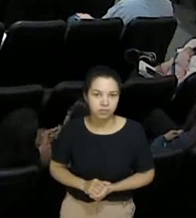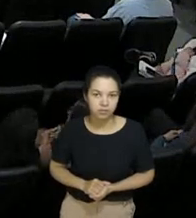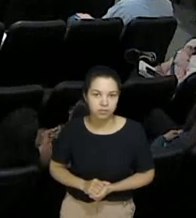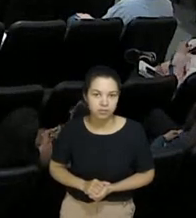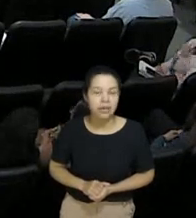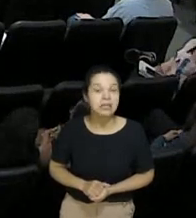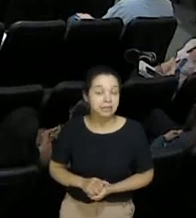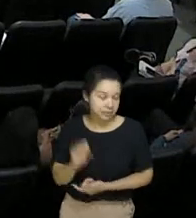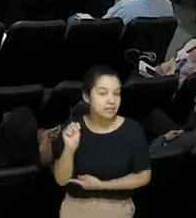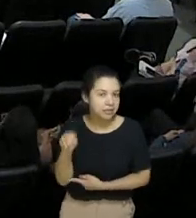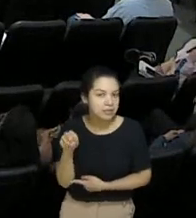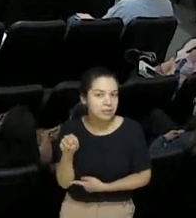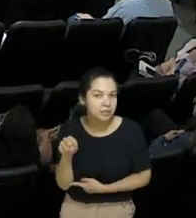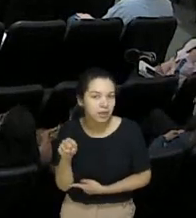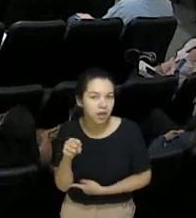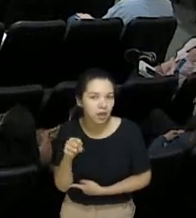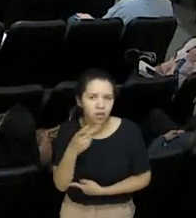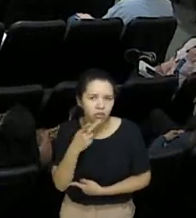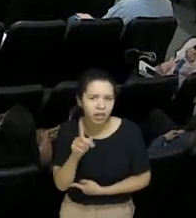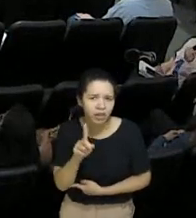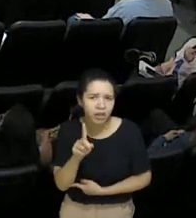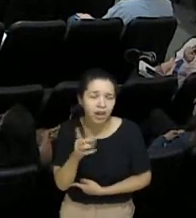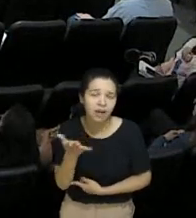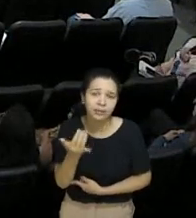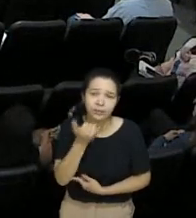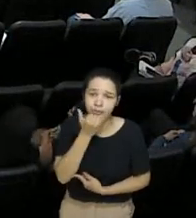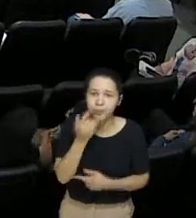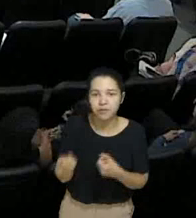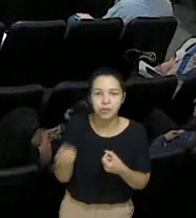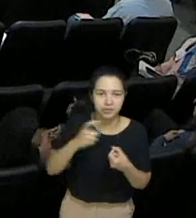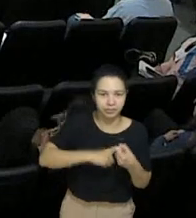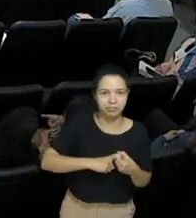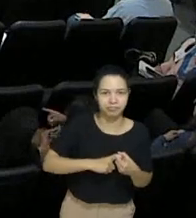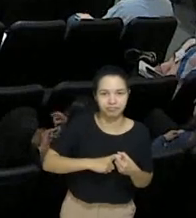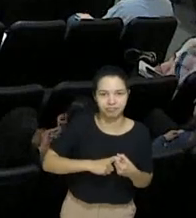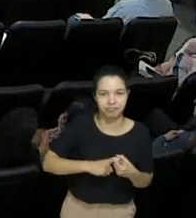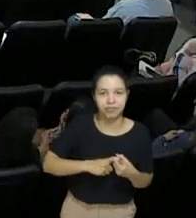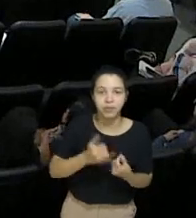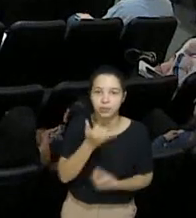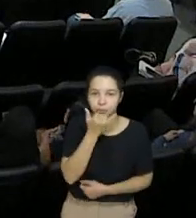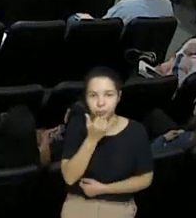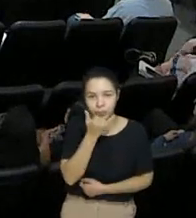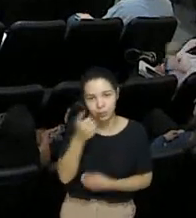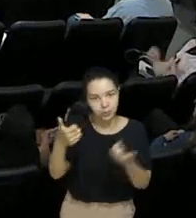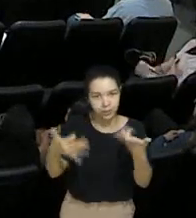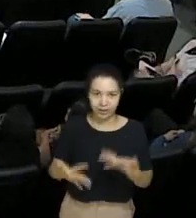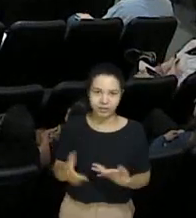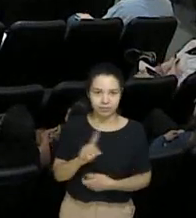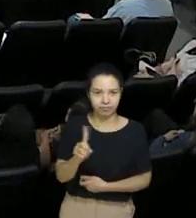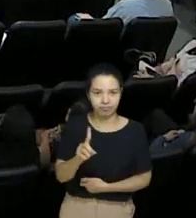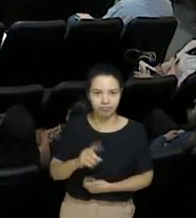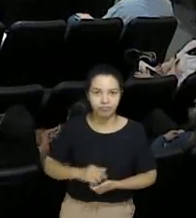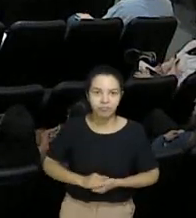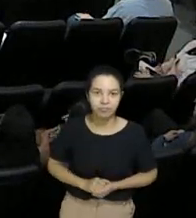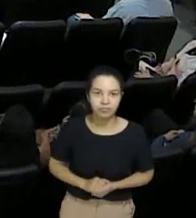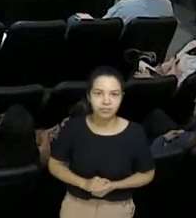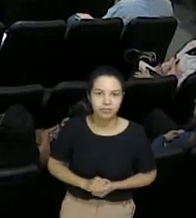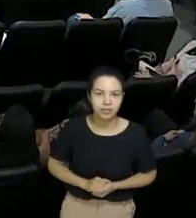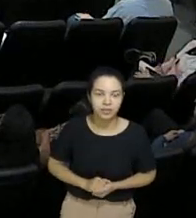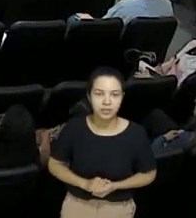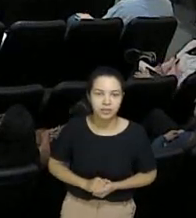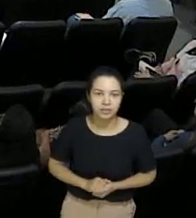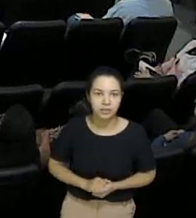Sim, eu não falei ali? Ai, peraí, deixa eu voltar. Perdão, eu não falei. Vamos ver se